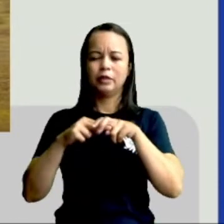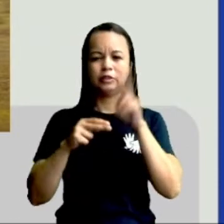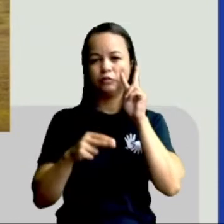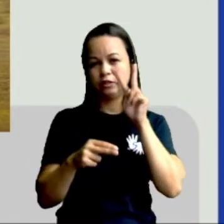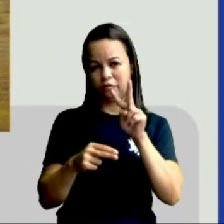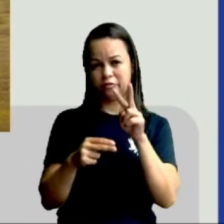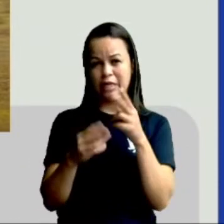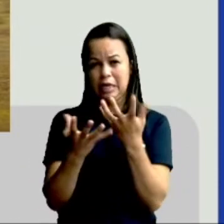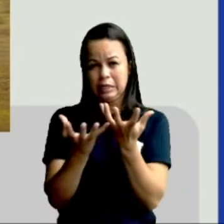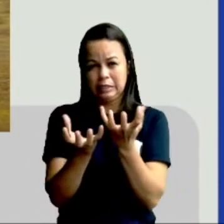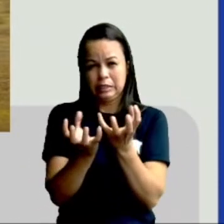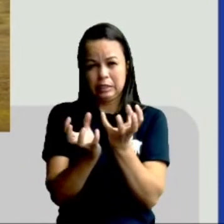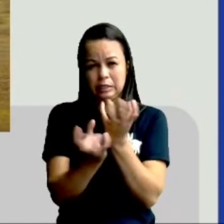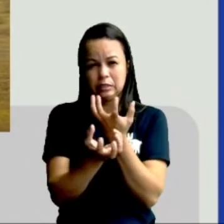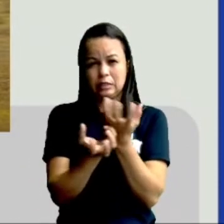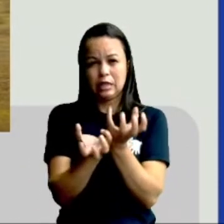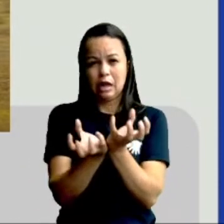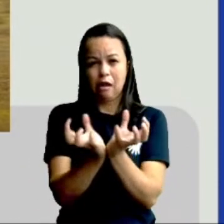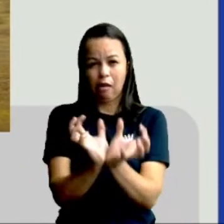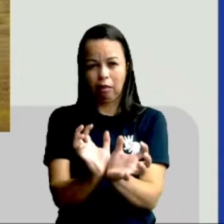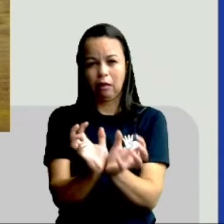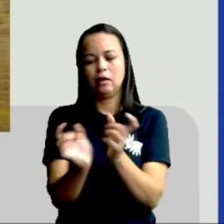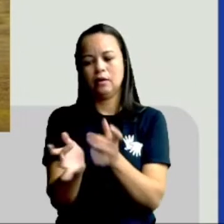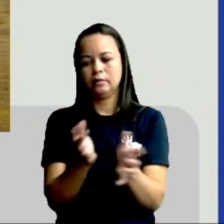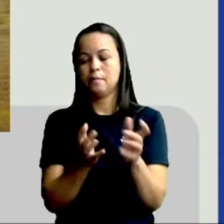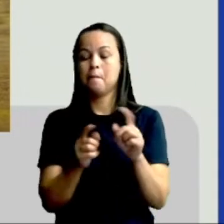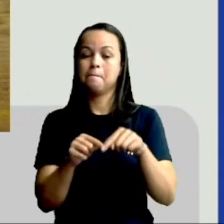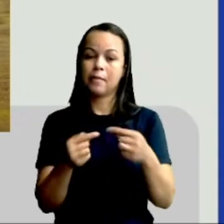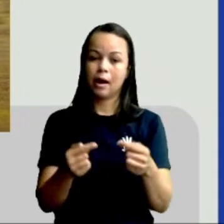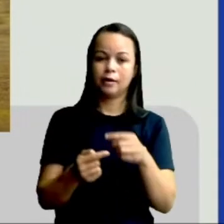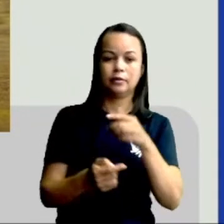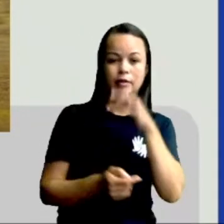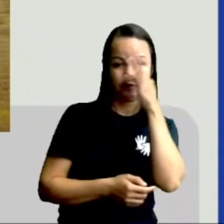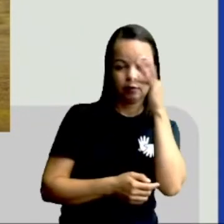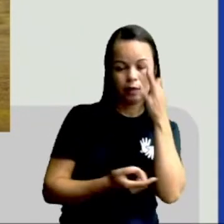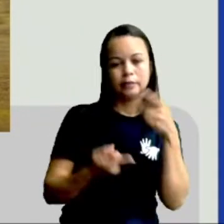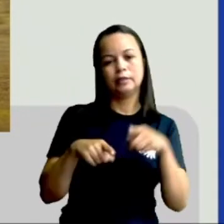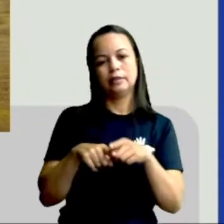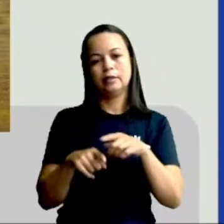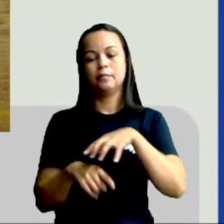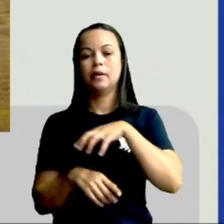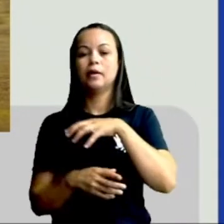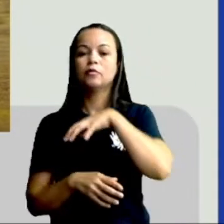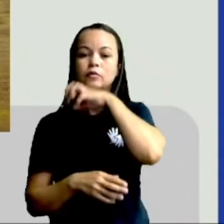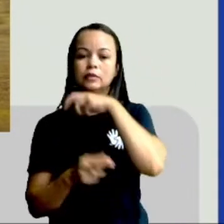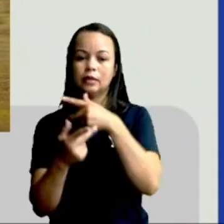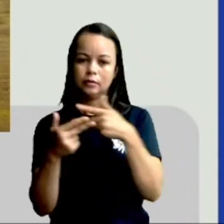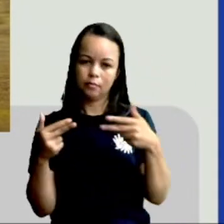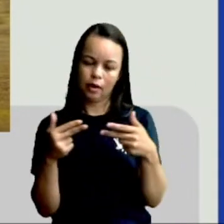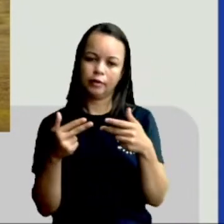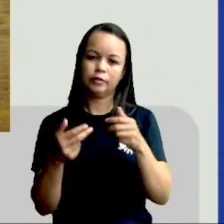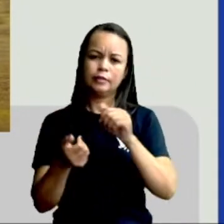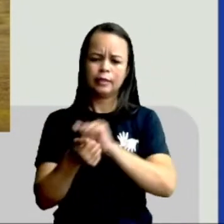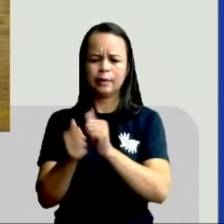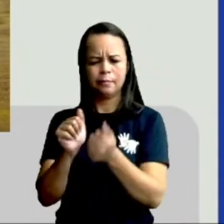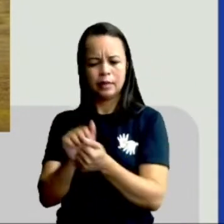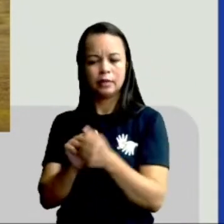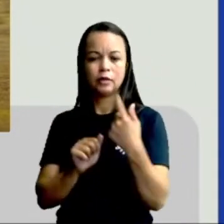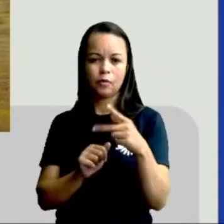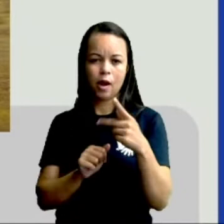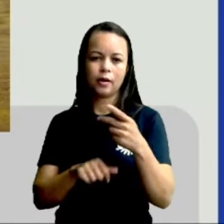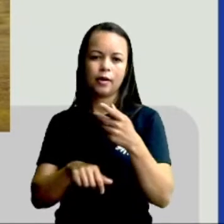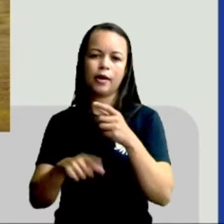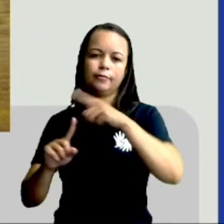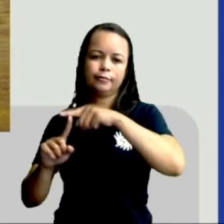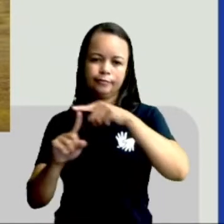nessa região, mas que as plantas e os animais eles se adaptam àquele clima, àquele tipo de